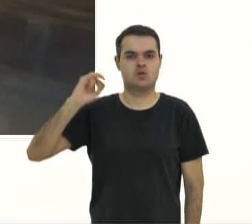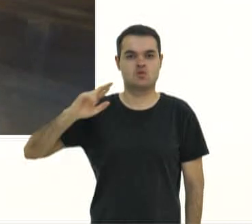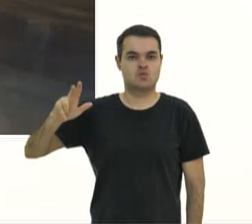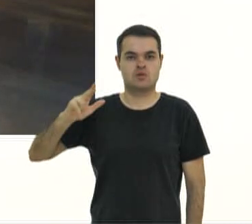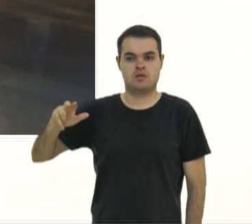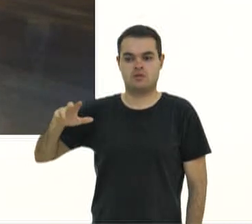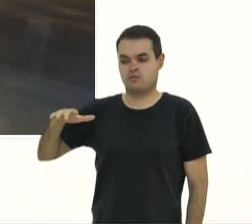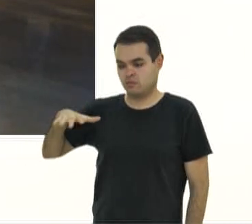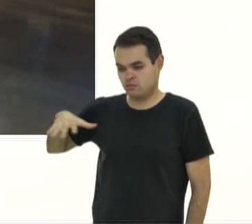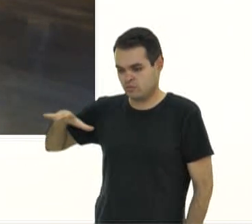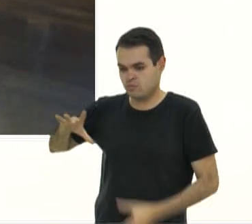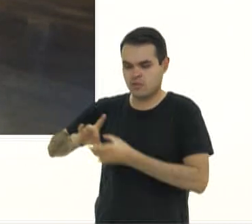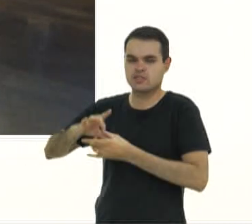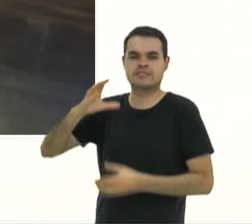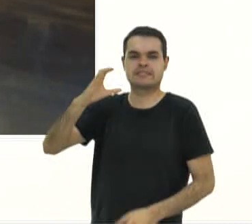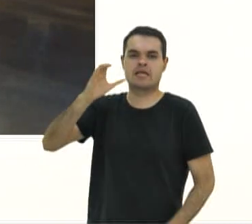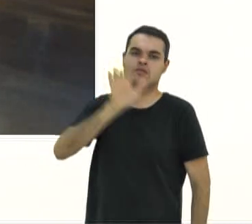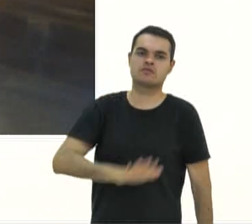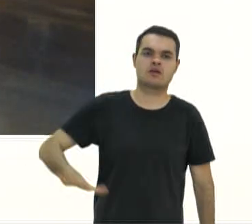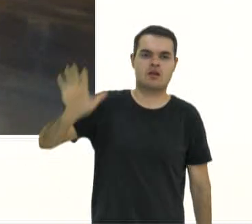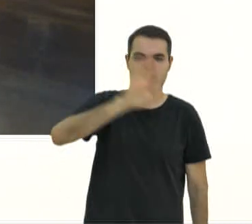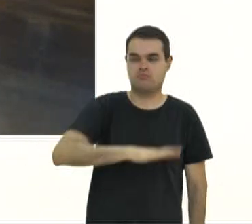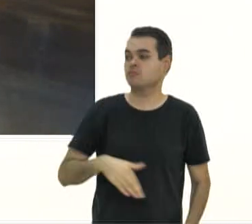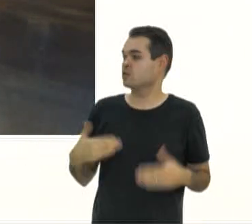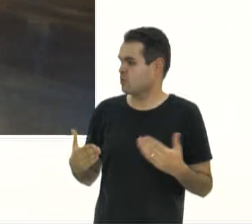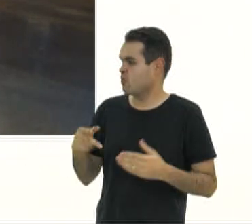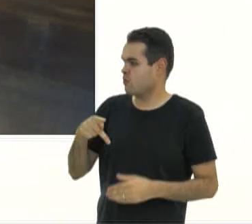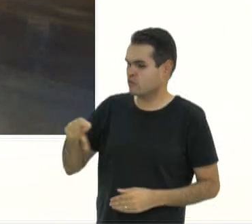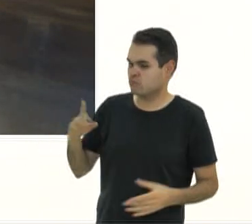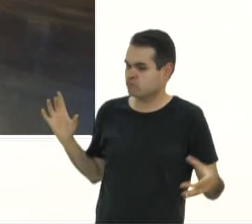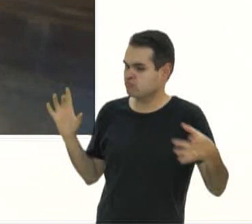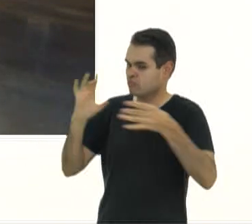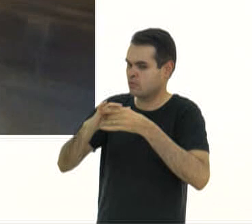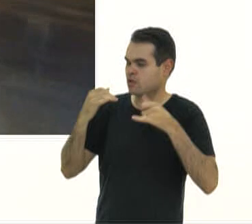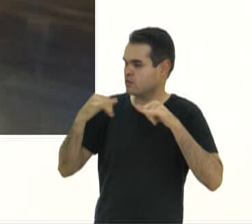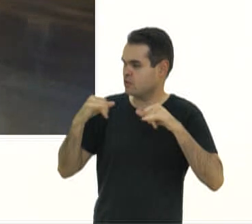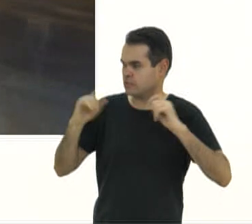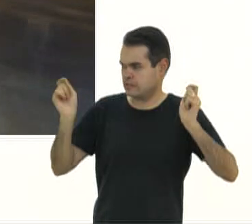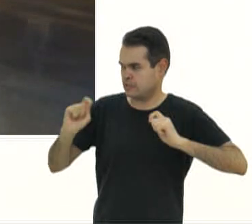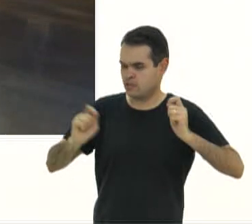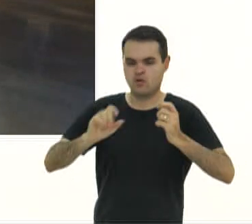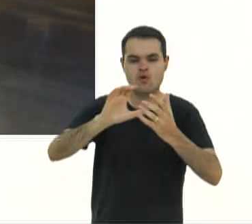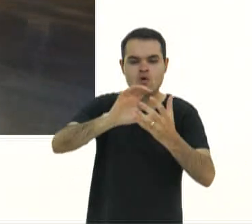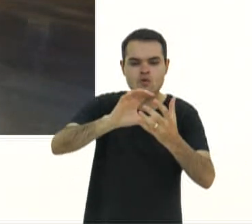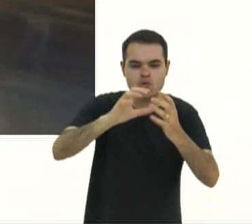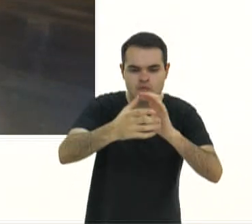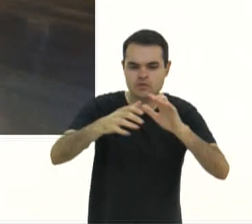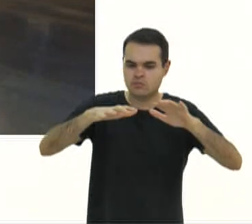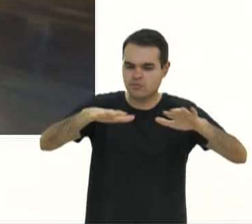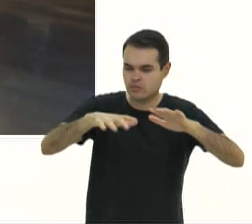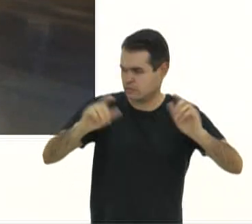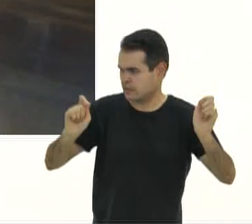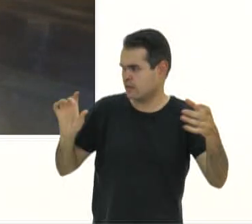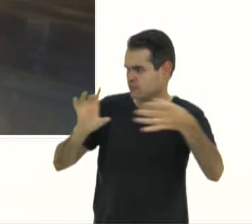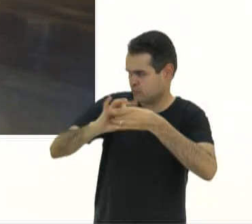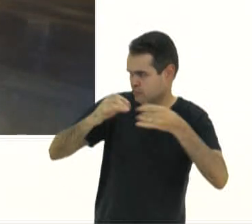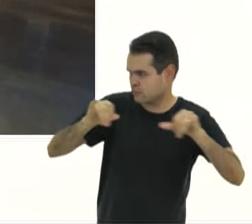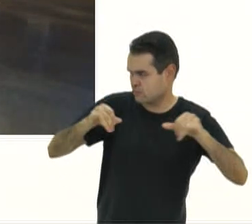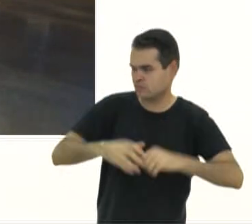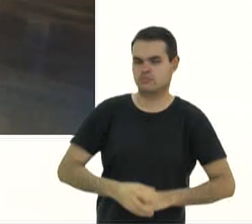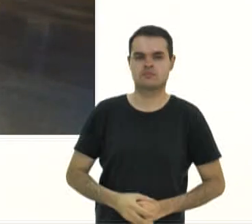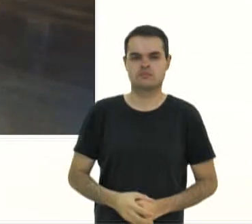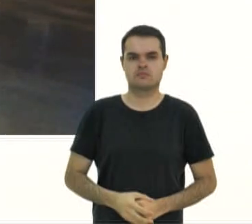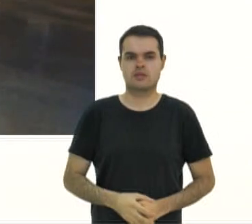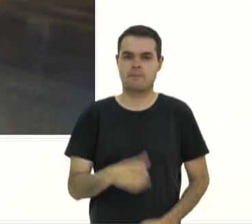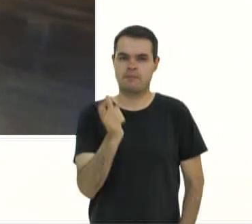mas em ciência em geral. Então, professor, podemos relacionar um pouco essa ideia de energia com conversão de movimento, algo do gênero?